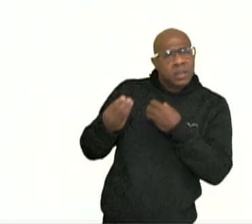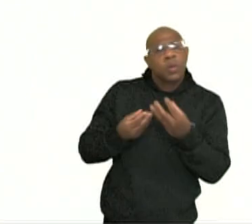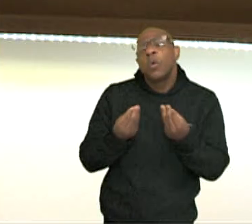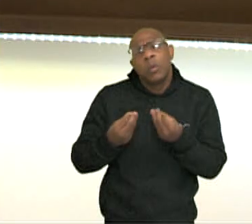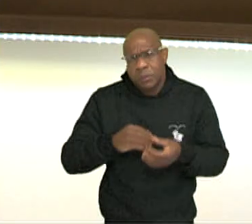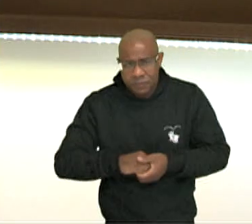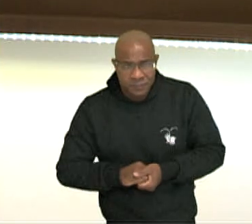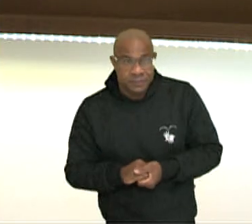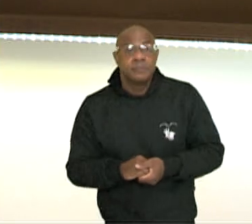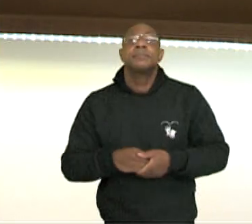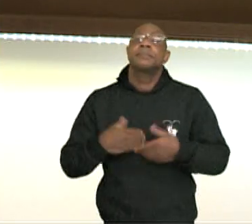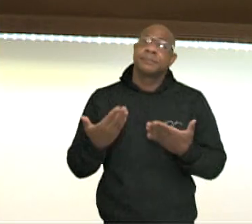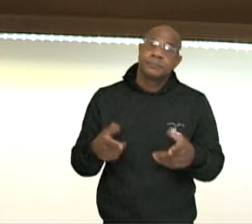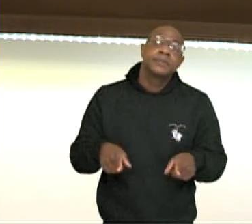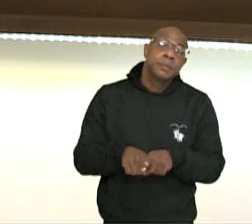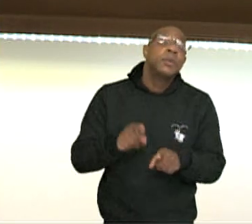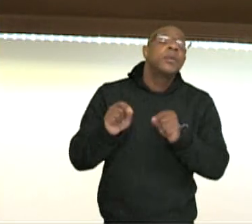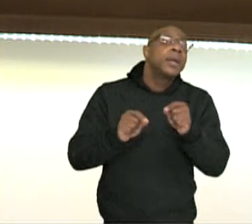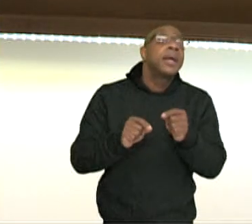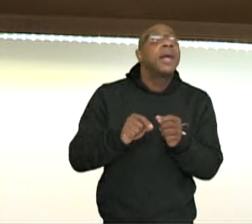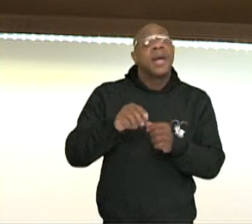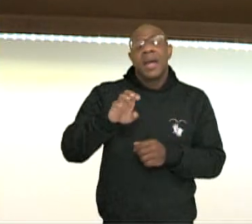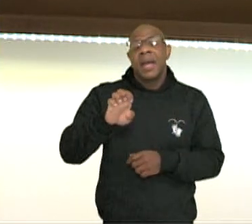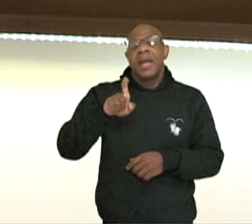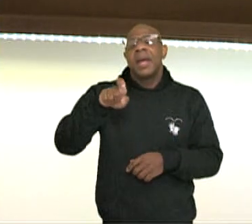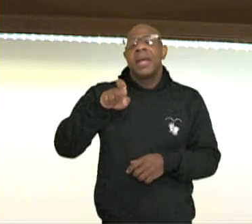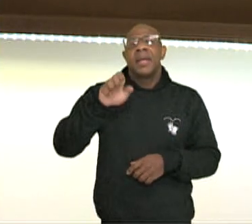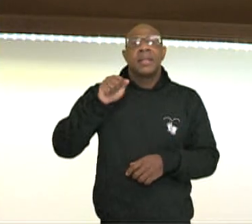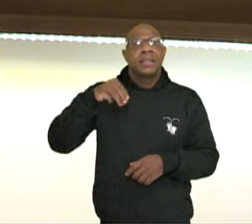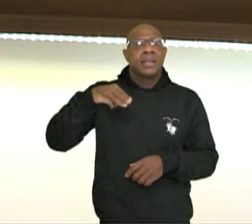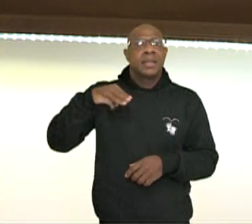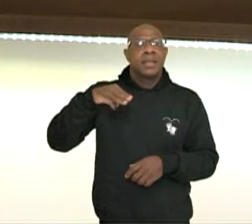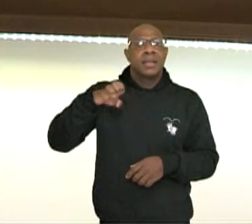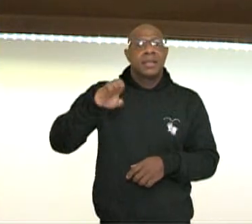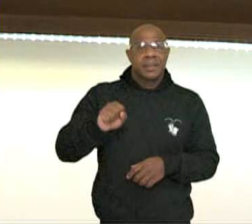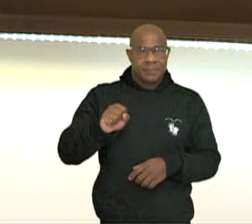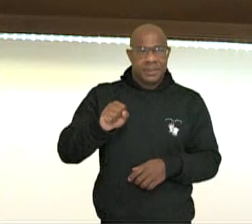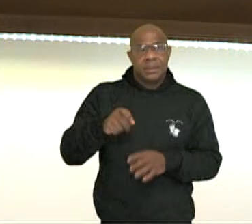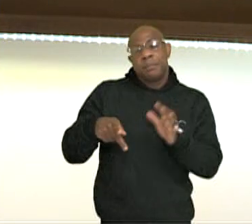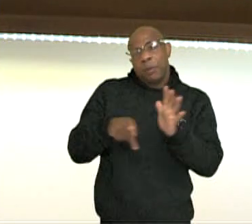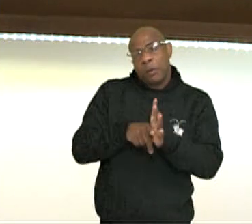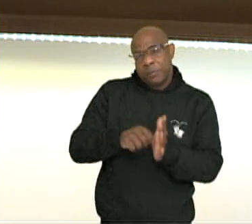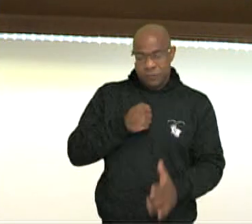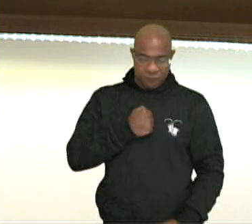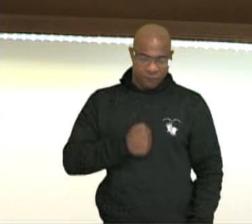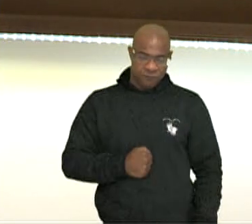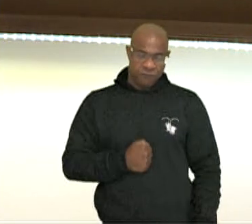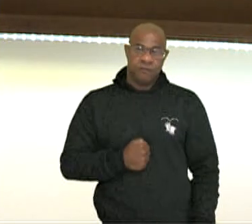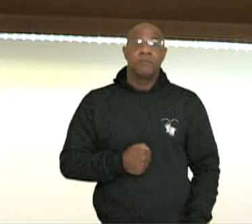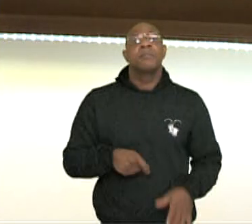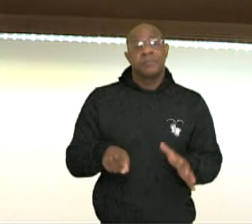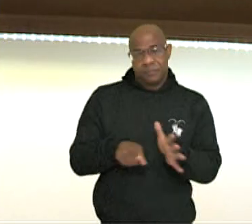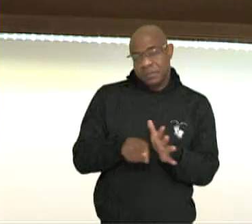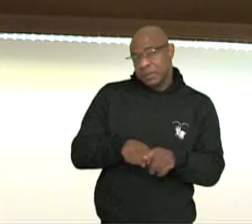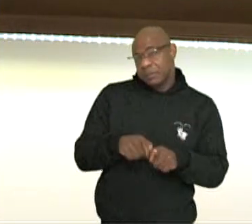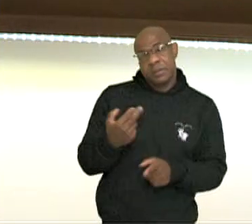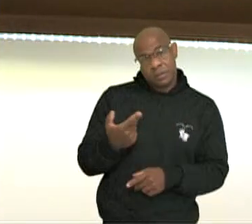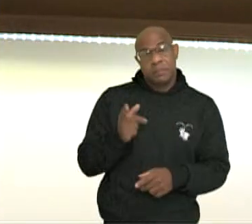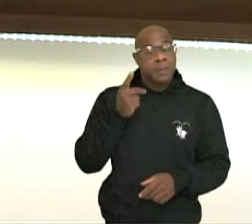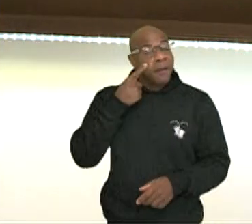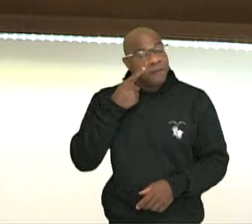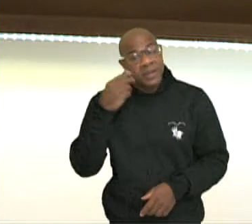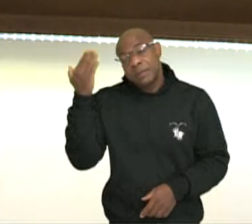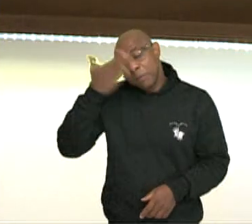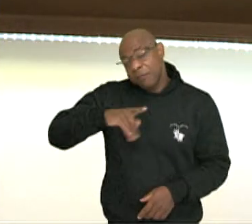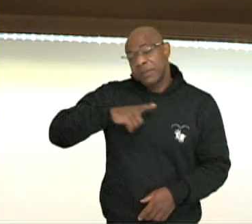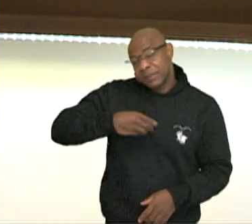vez, através de exame parasitológico de fezes, né? Para saber ali se comprova, né,